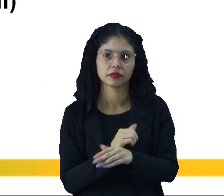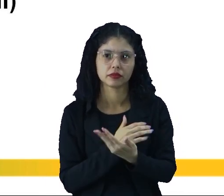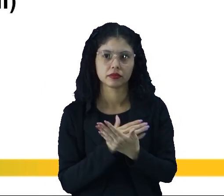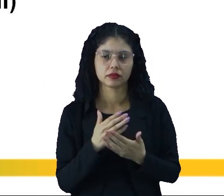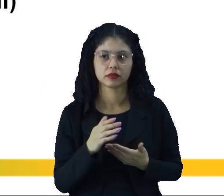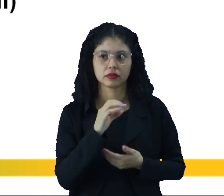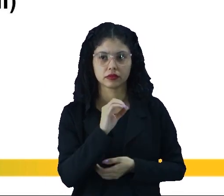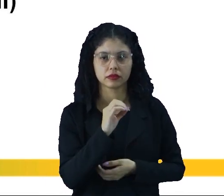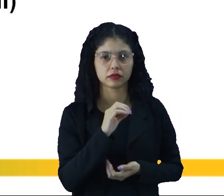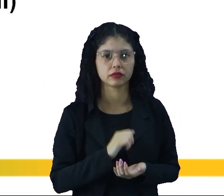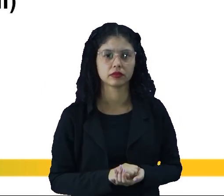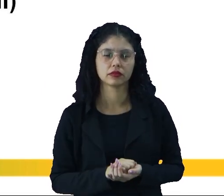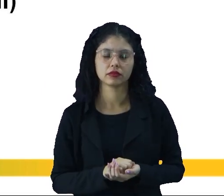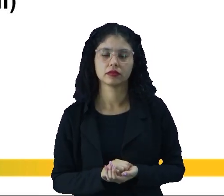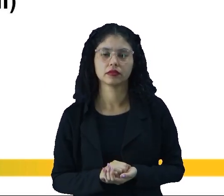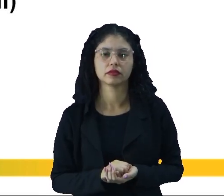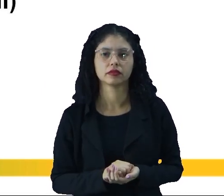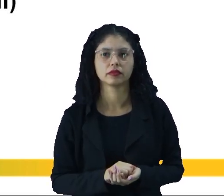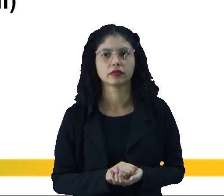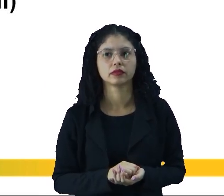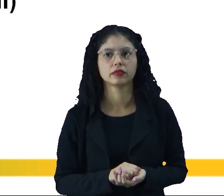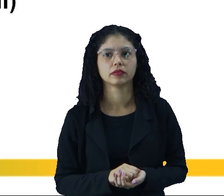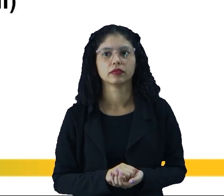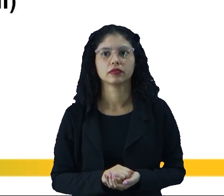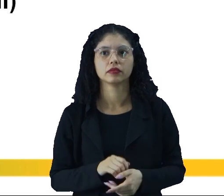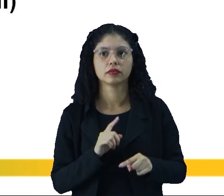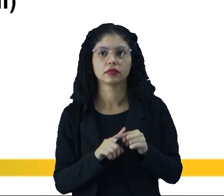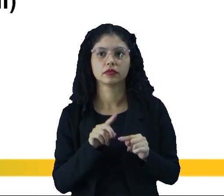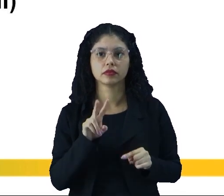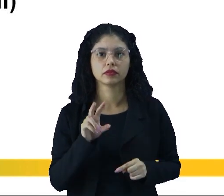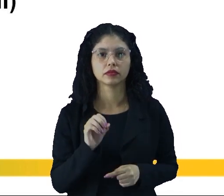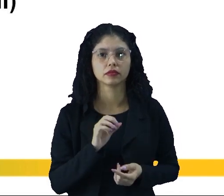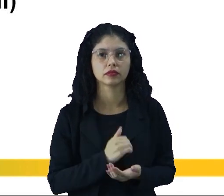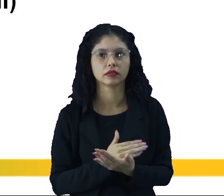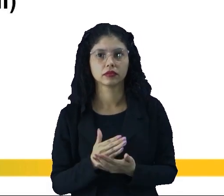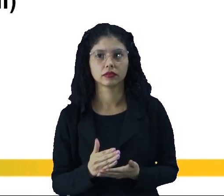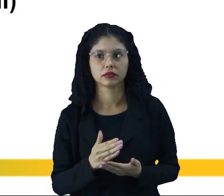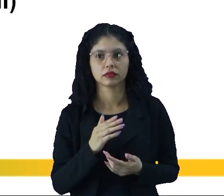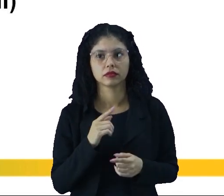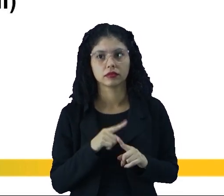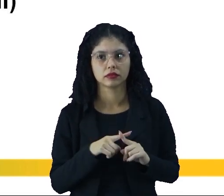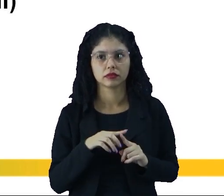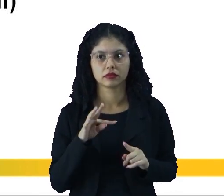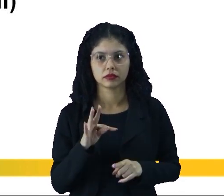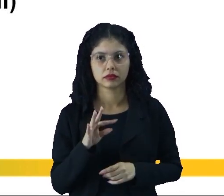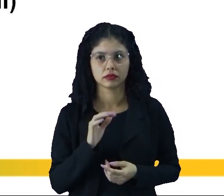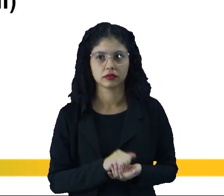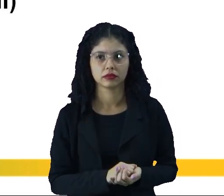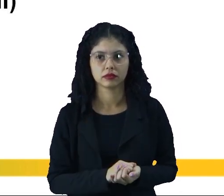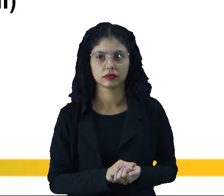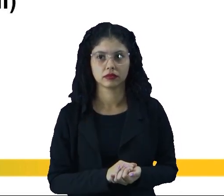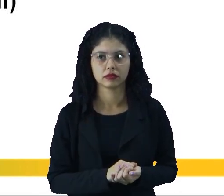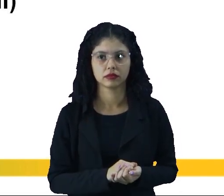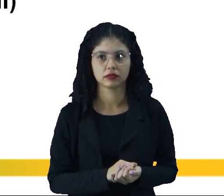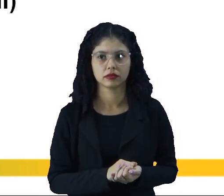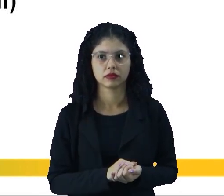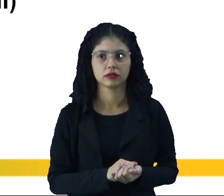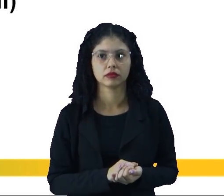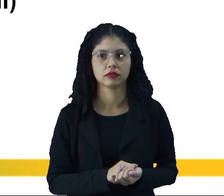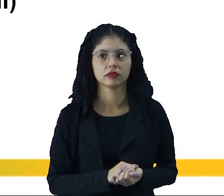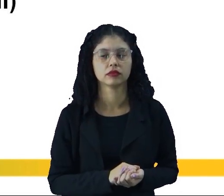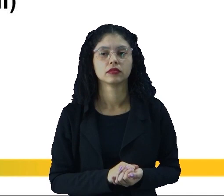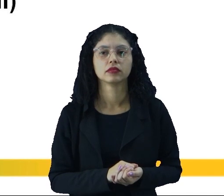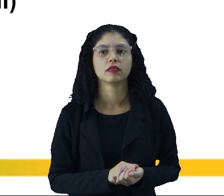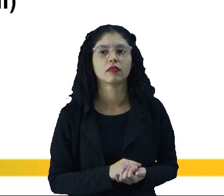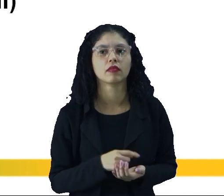inicial dele é 0. Então, ficou 0 mais V0 vezes seno do ângulo, 53 graus vezes